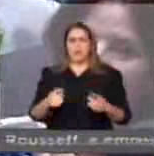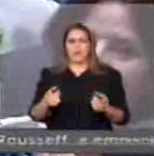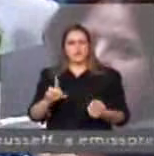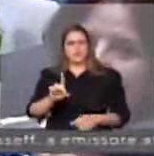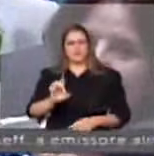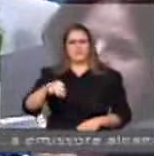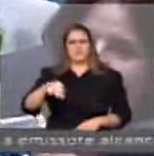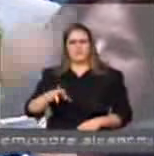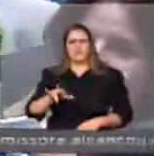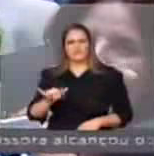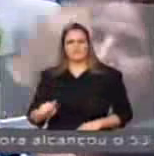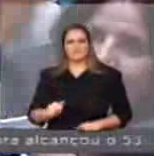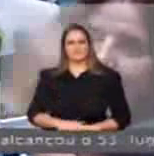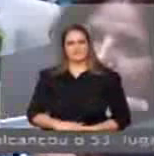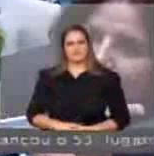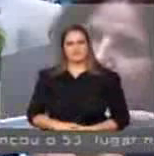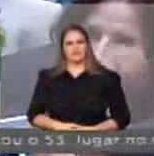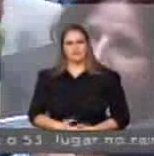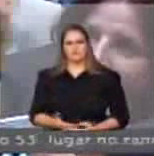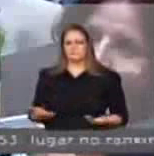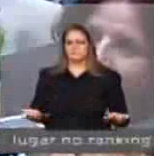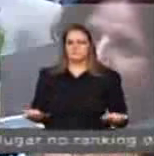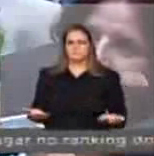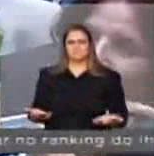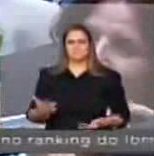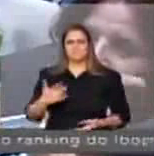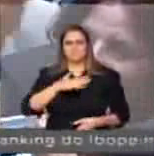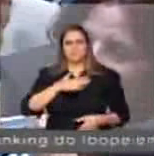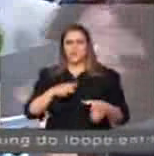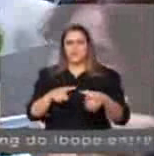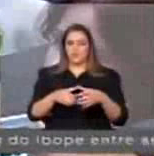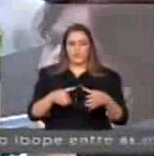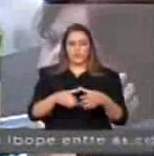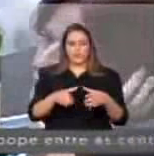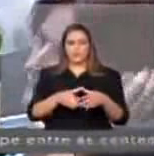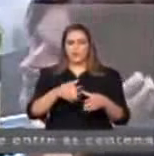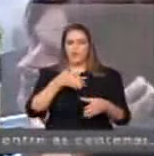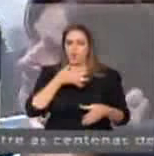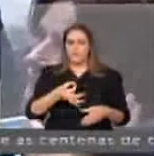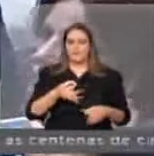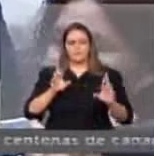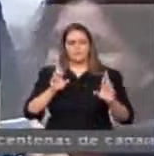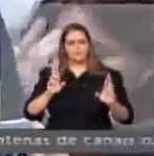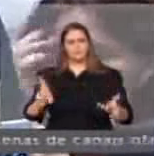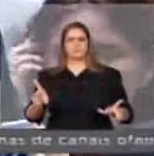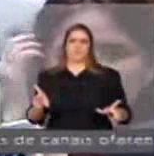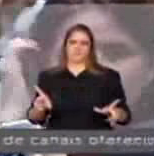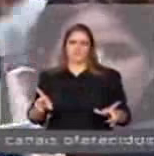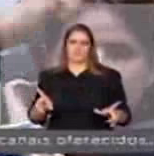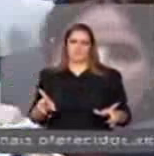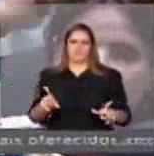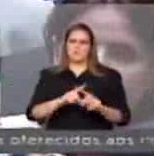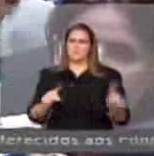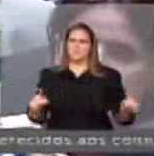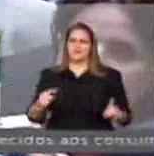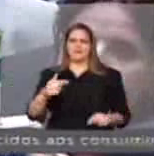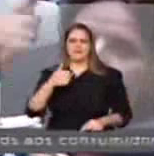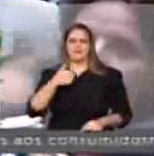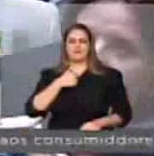própria democracia. Mesmo o meu partido tendo uma orientação diferente, eu não